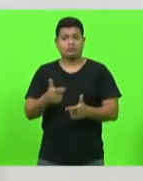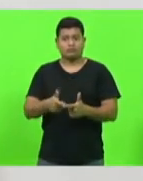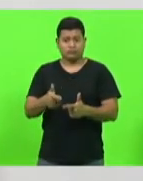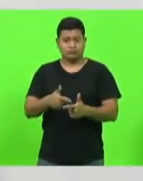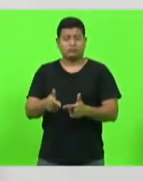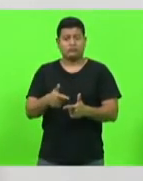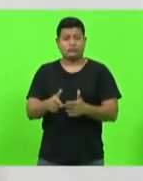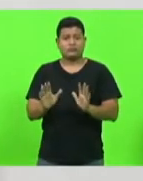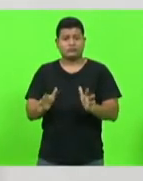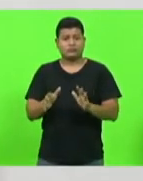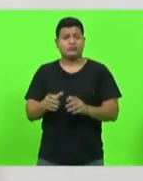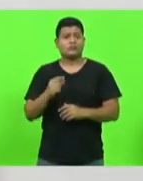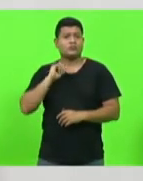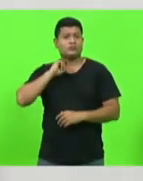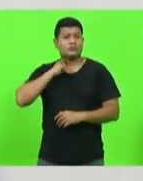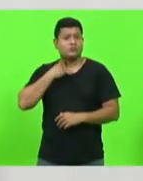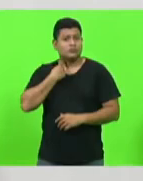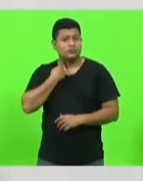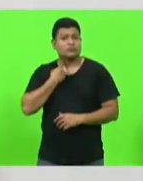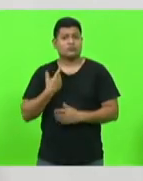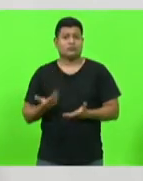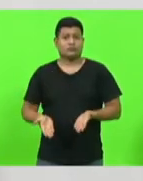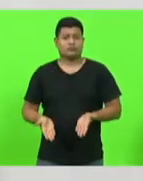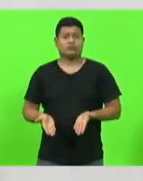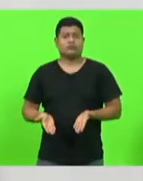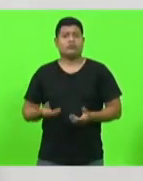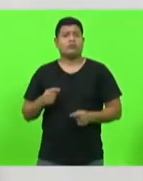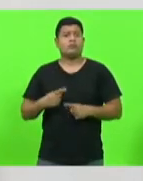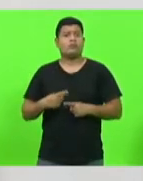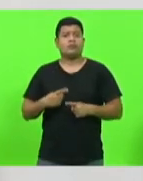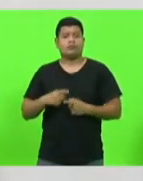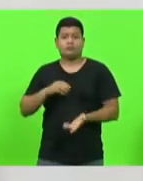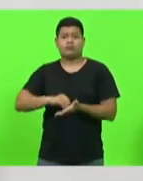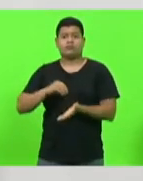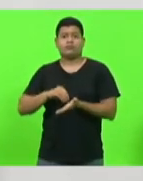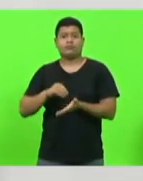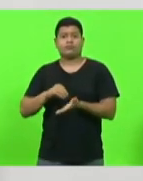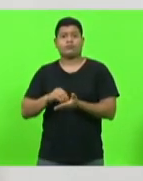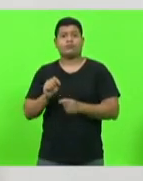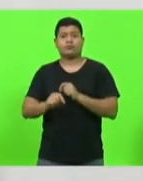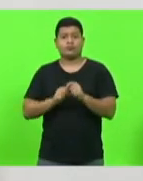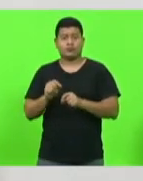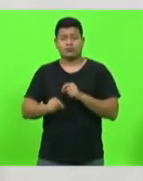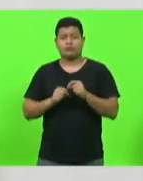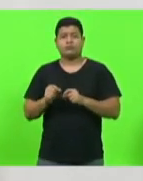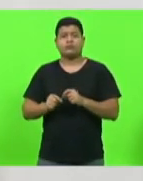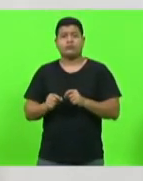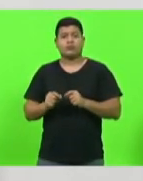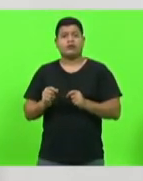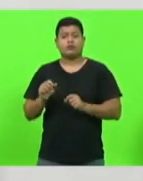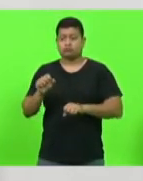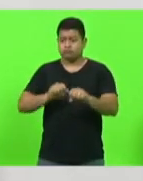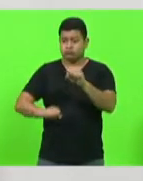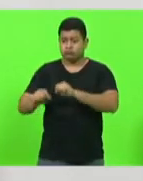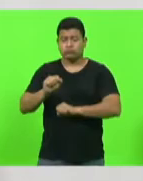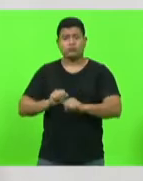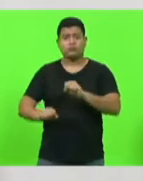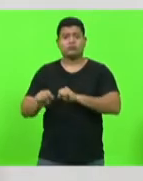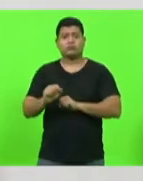comprometida, ou seja, pela falta do tratamento de dejetos humanos do saneamento